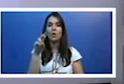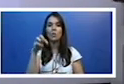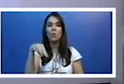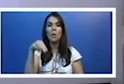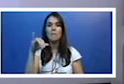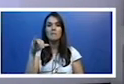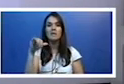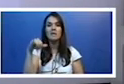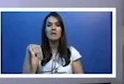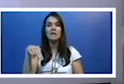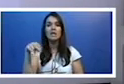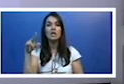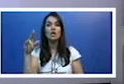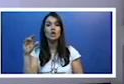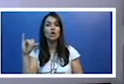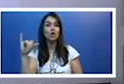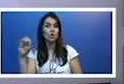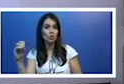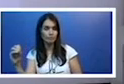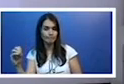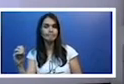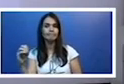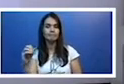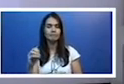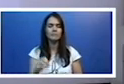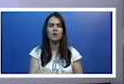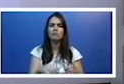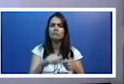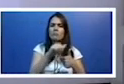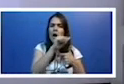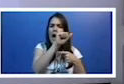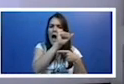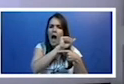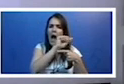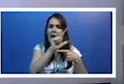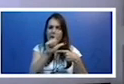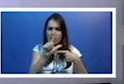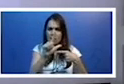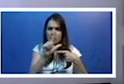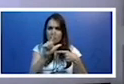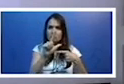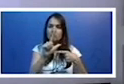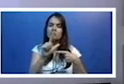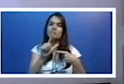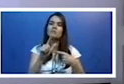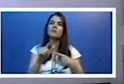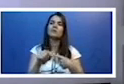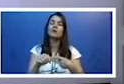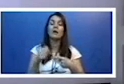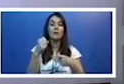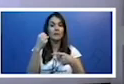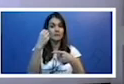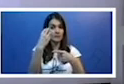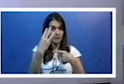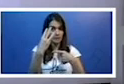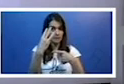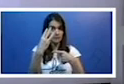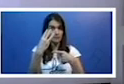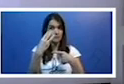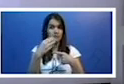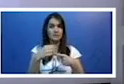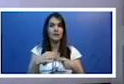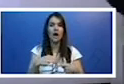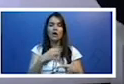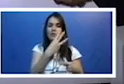Esse 3 é o que vem quando separa o OH, quantidade de hidroxila, que vai fazer parte da carga do cátion.